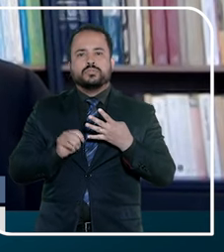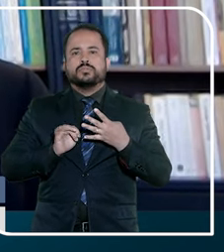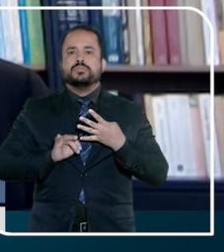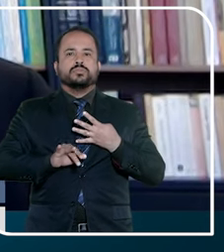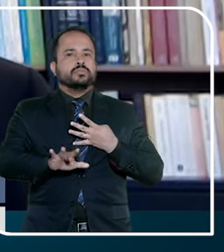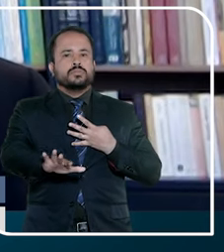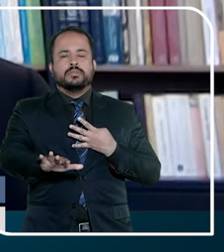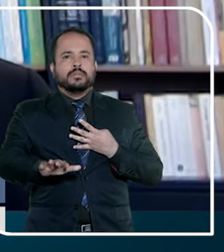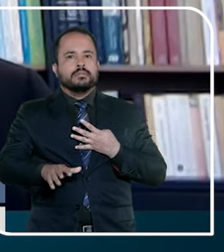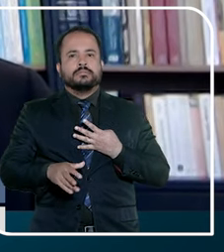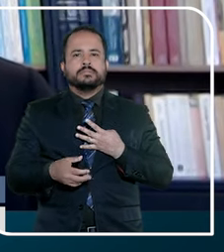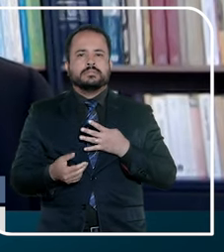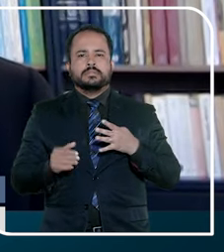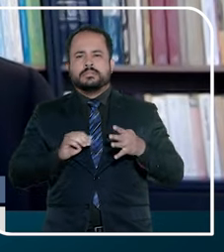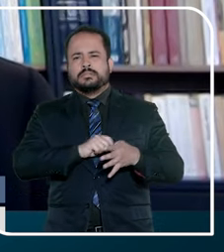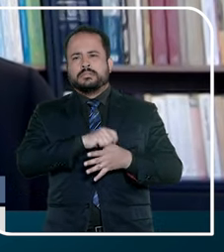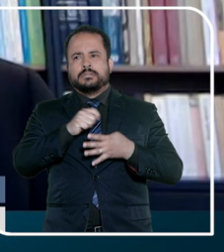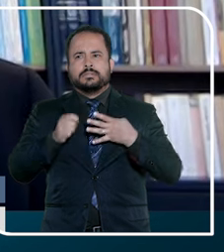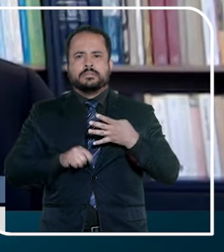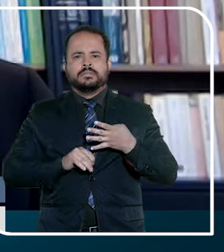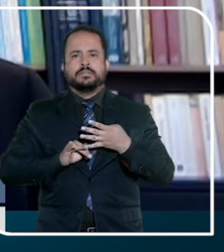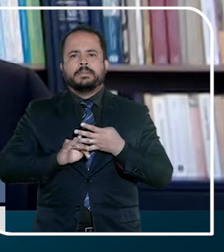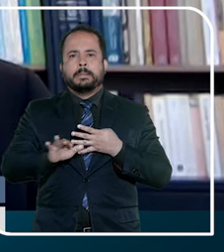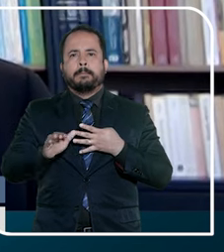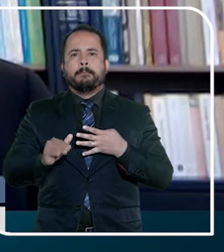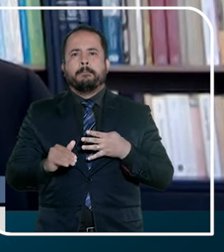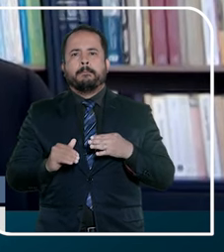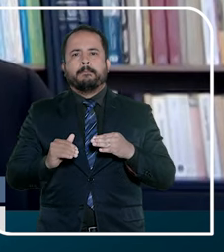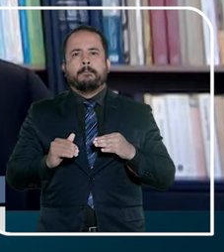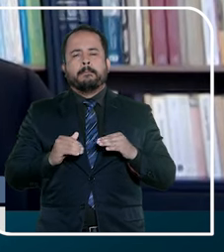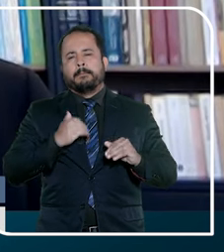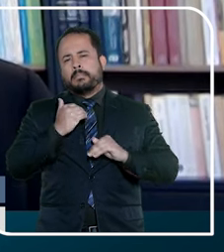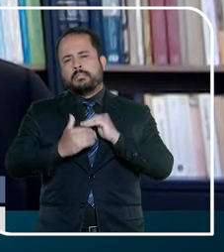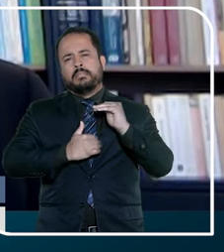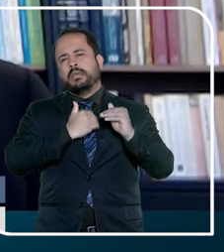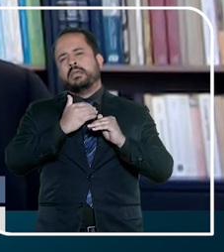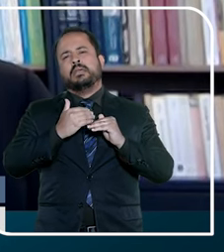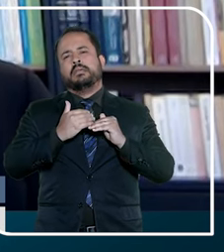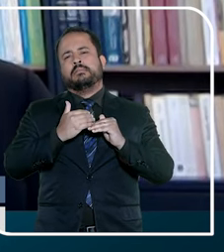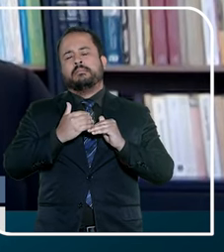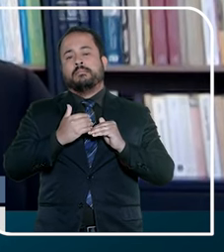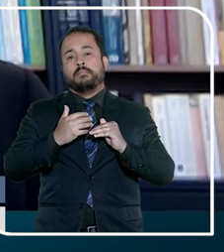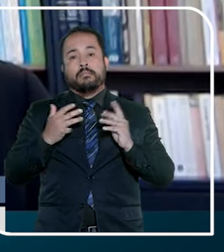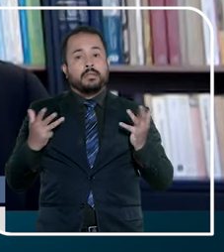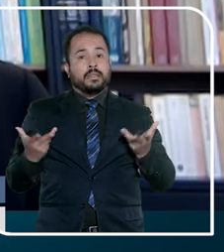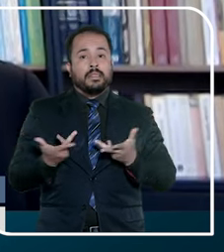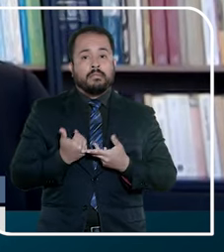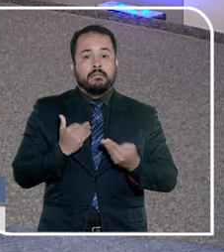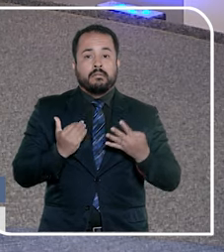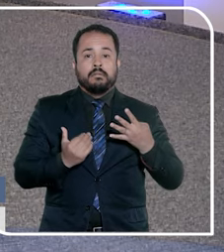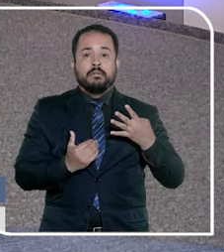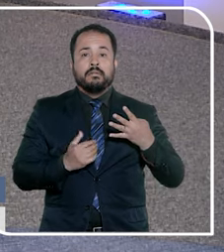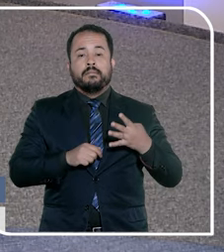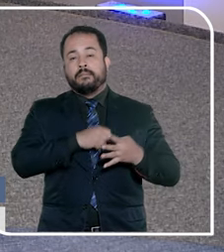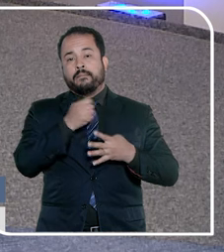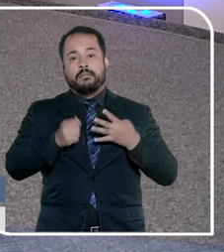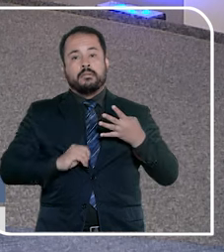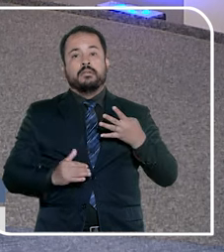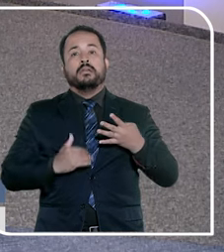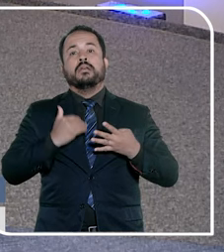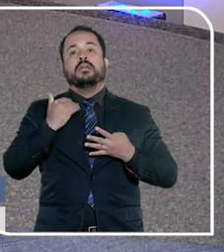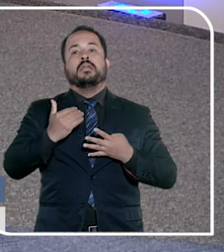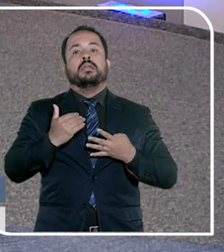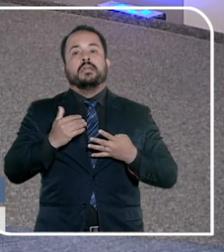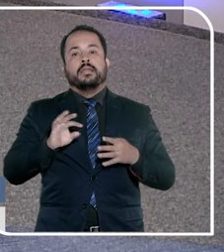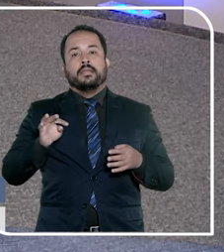mais eh desenvolvida ela muito mais Ampla do que a nossa categoria teórica